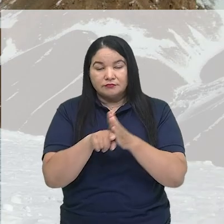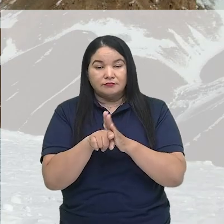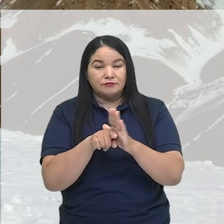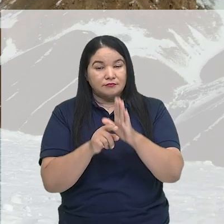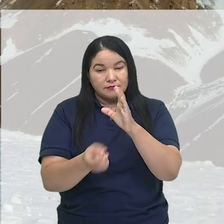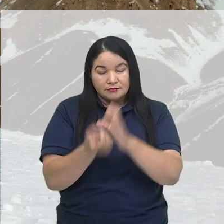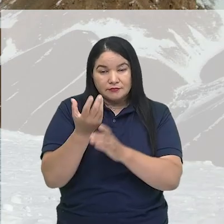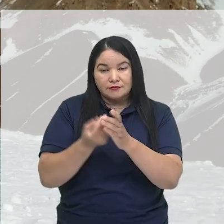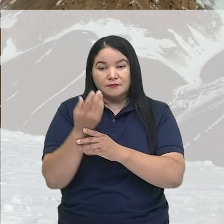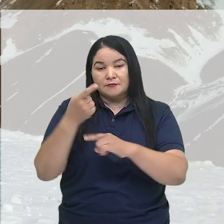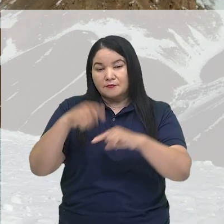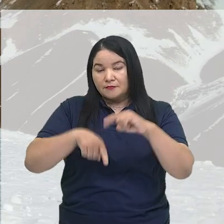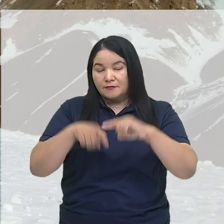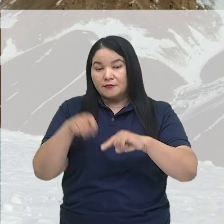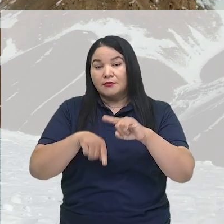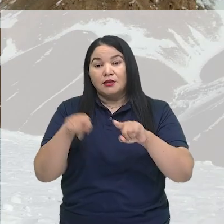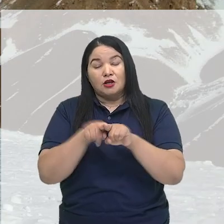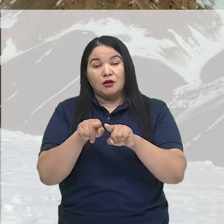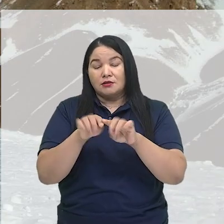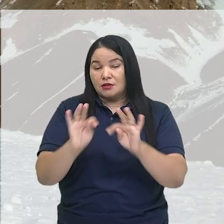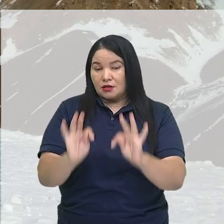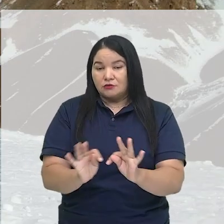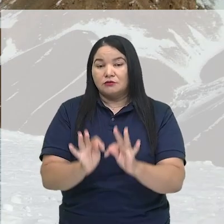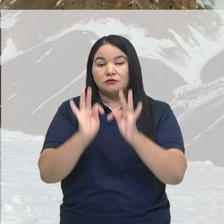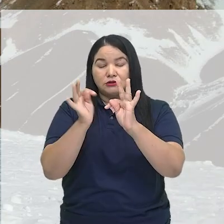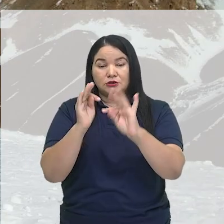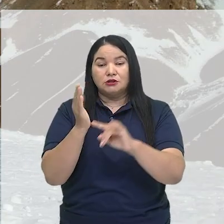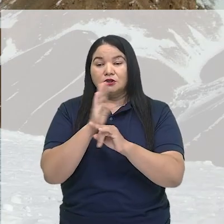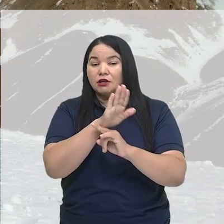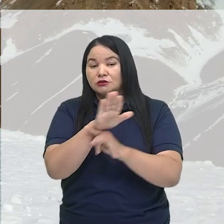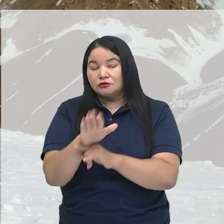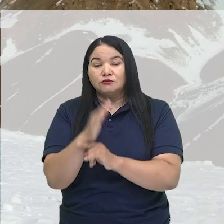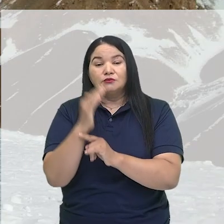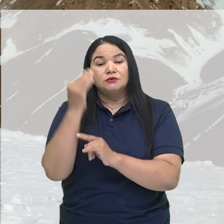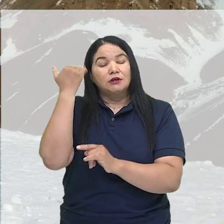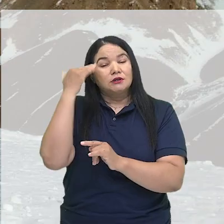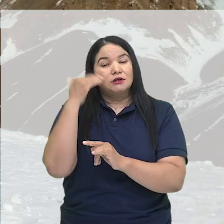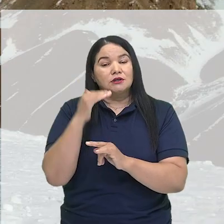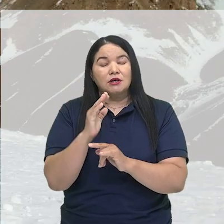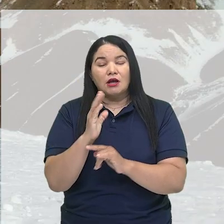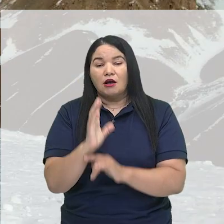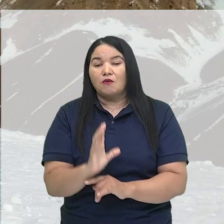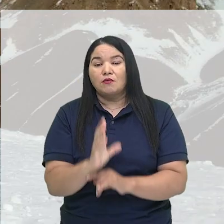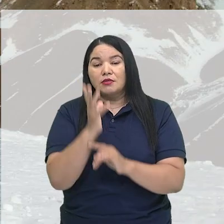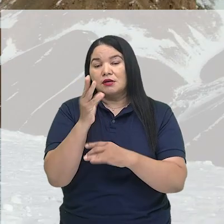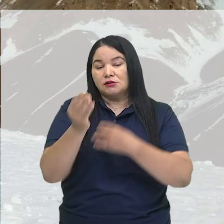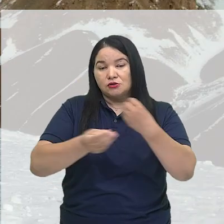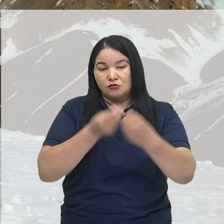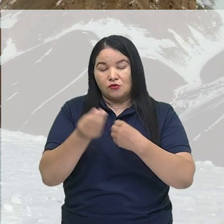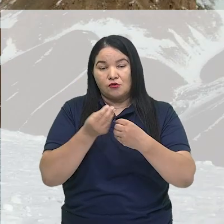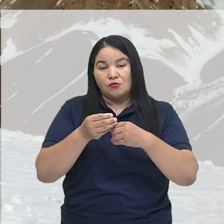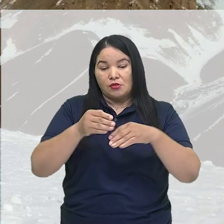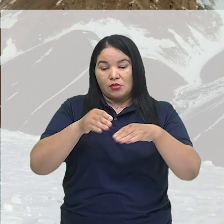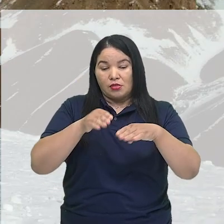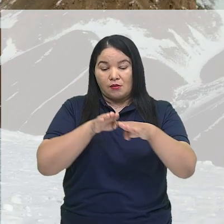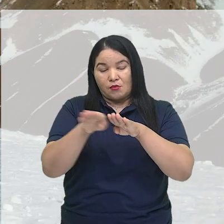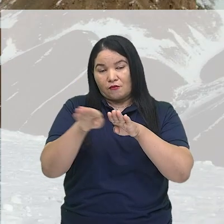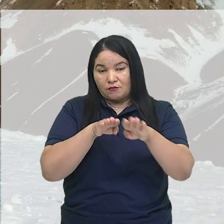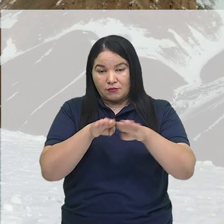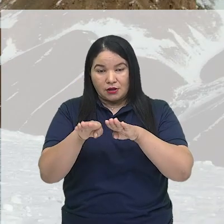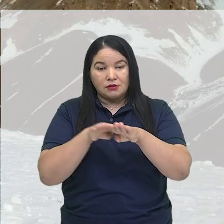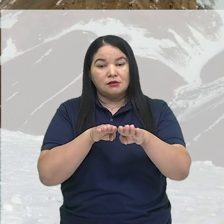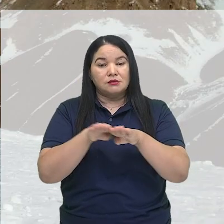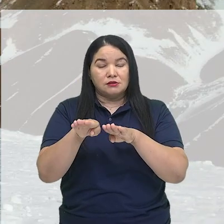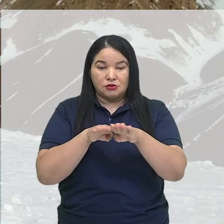objetos, ferramentas e tecnologias que ajudam a entender o que acontece aqui, ó, nessa movimentação das